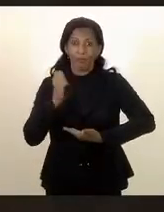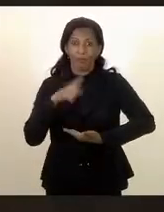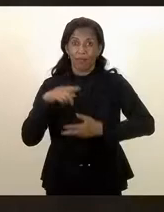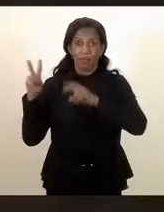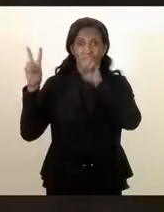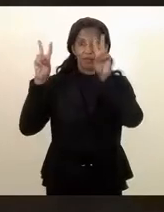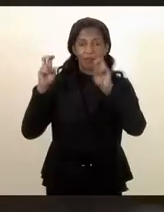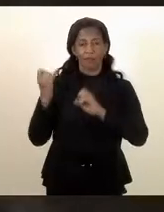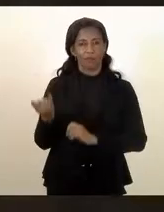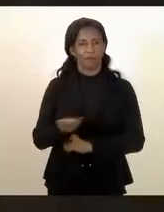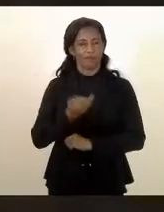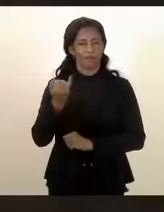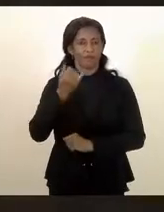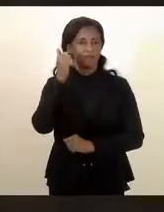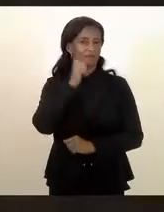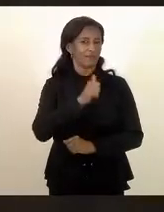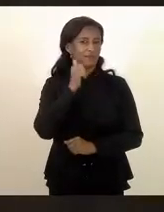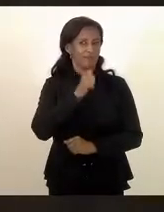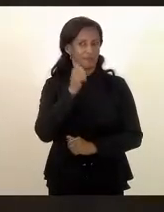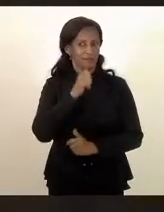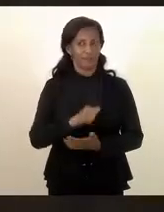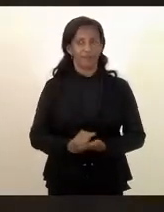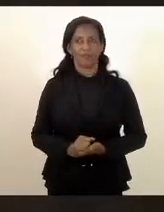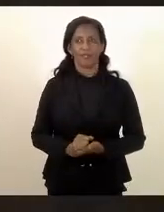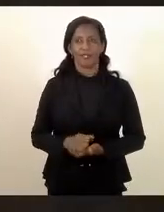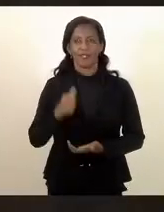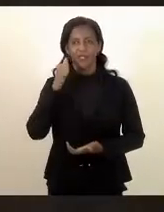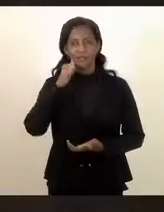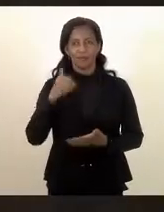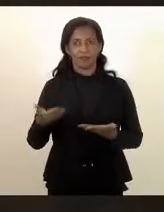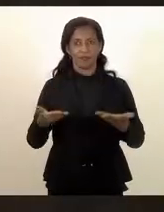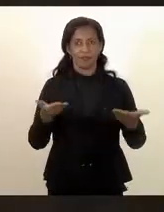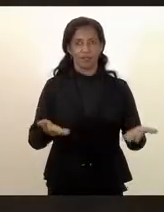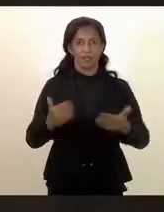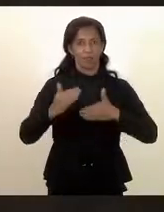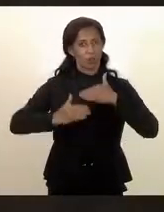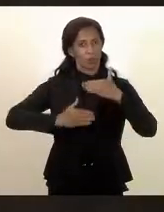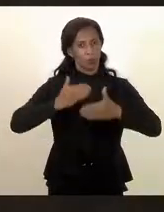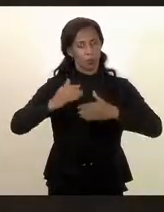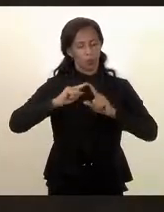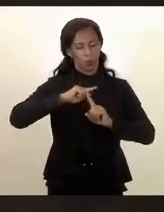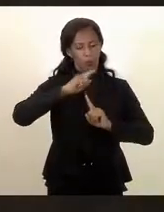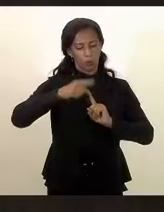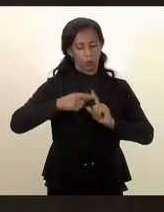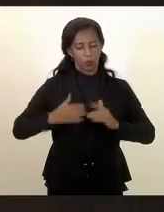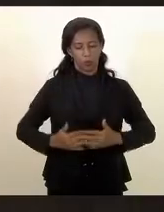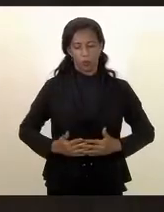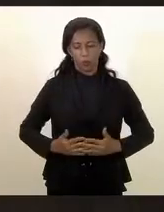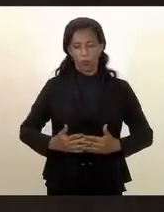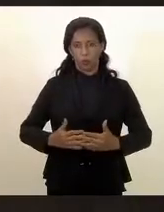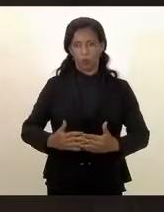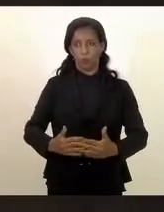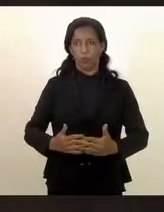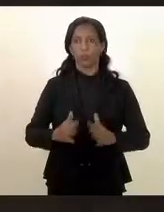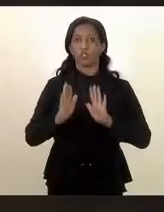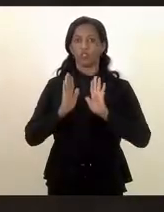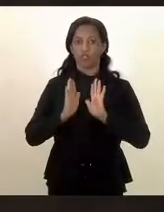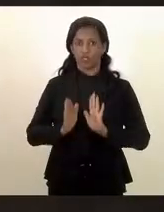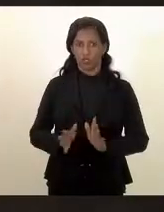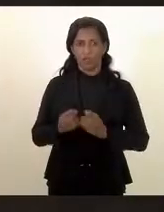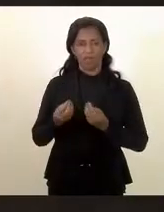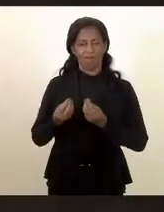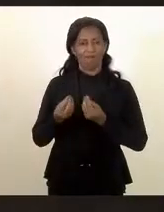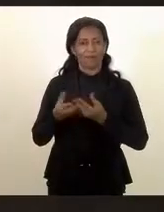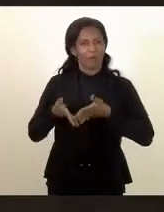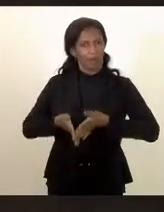para as mulheres para as mulheres que estão aí num processo de gestação mas também para as mulheres que já deram a